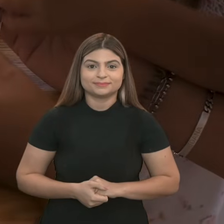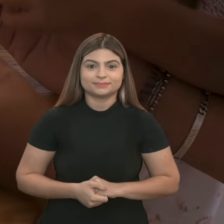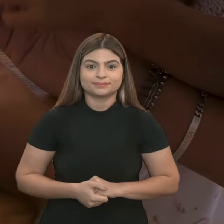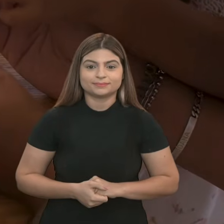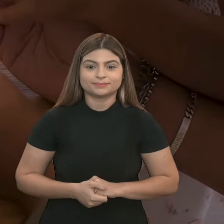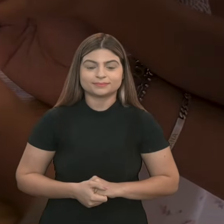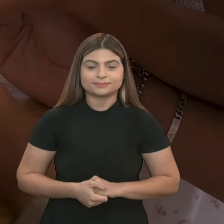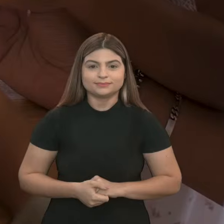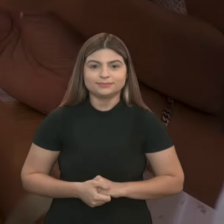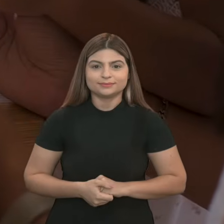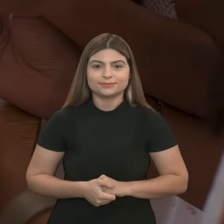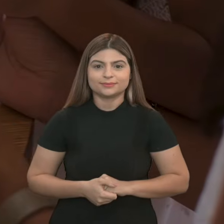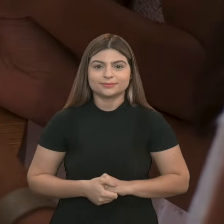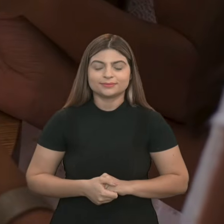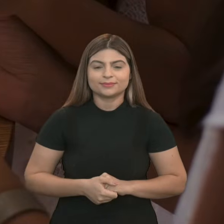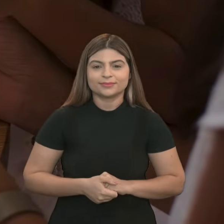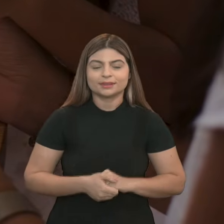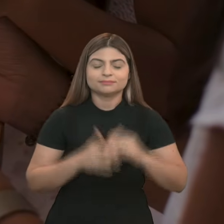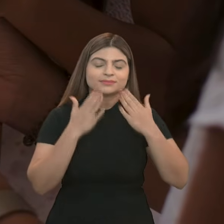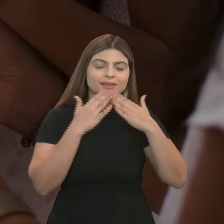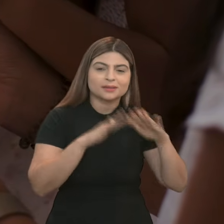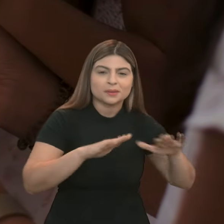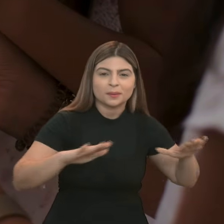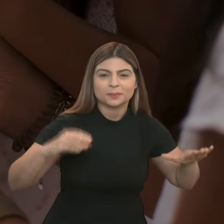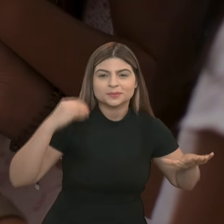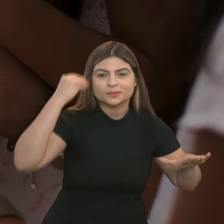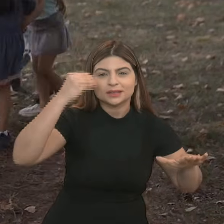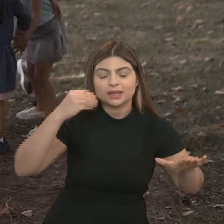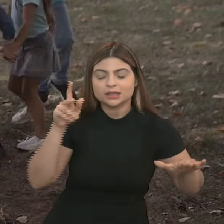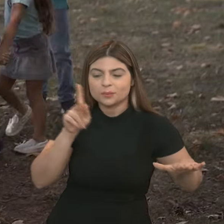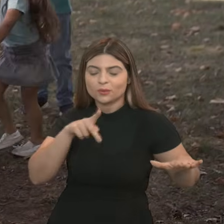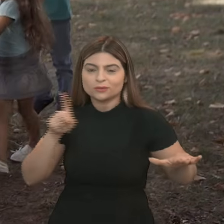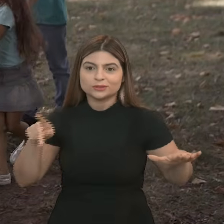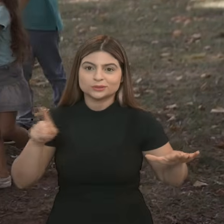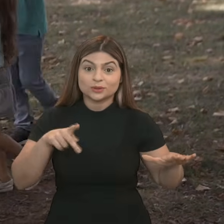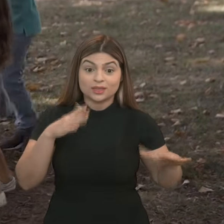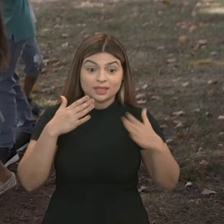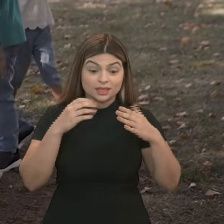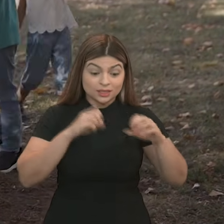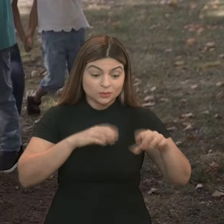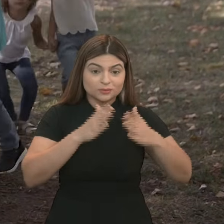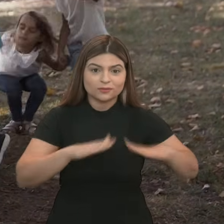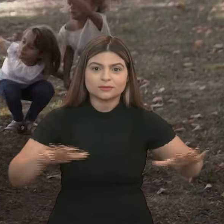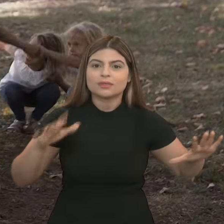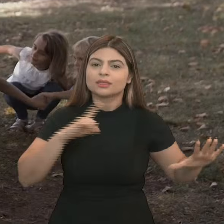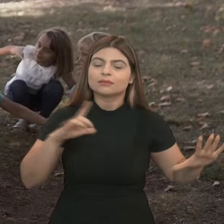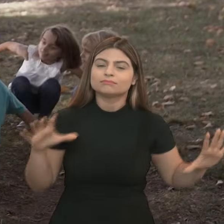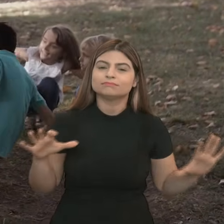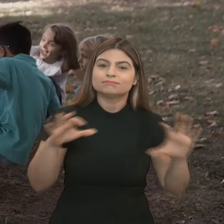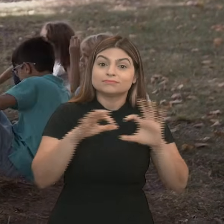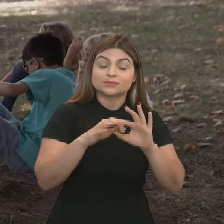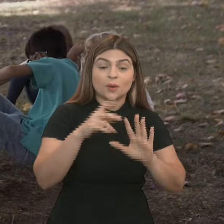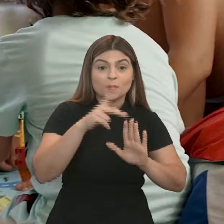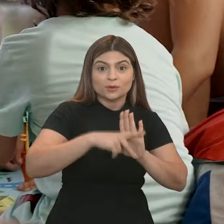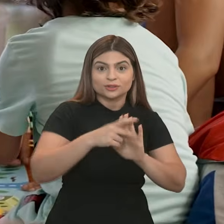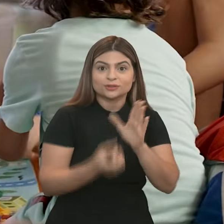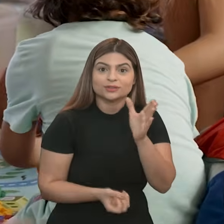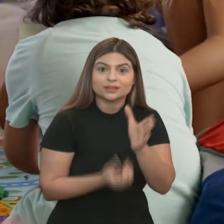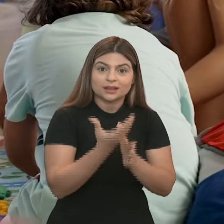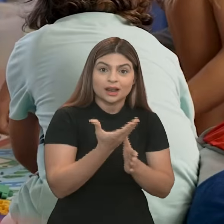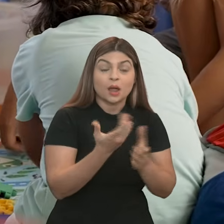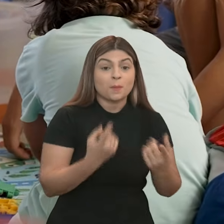Fios da docência e das infâncias, experiências que se entrelaçam na educação infantil, é um projeto que surge de uma parceria